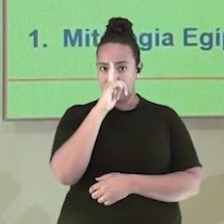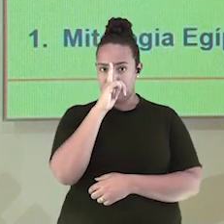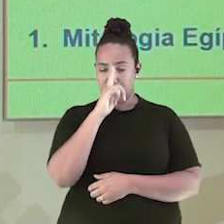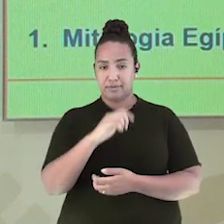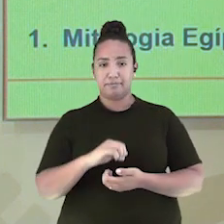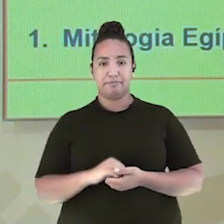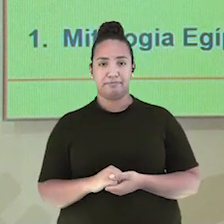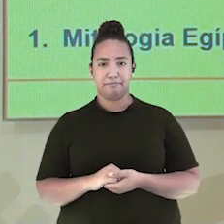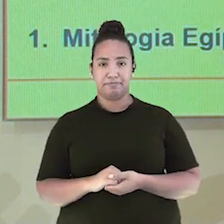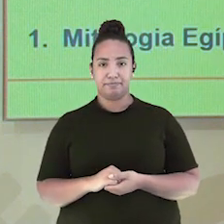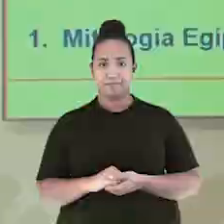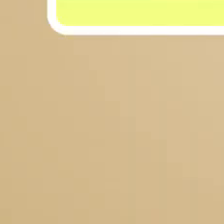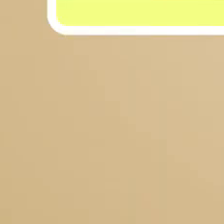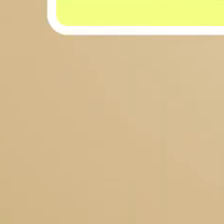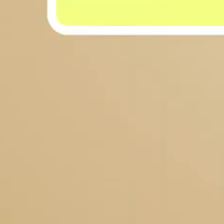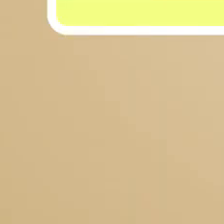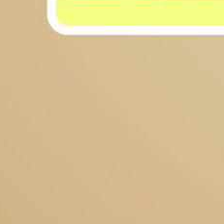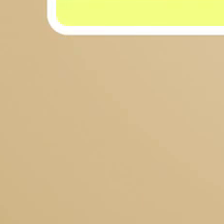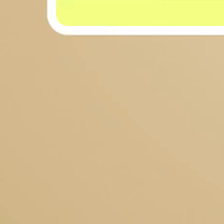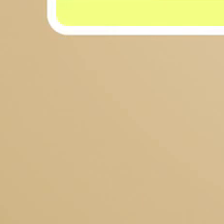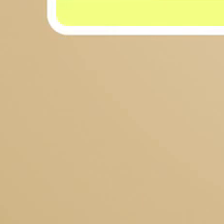grega? O número 1.